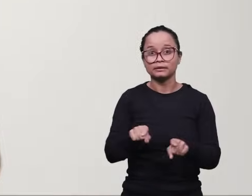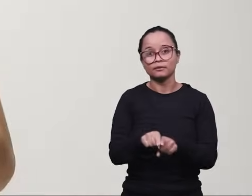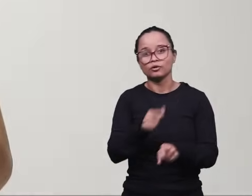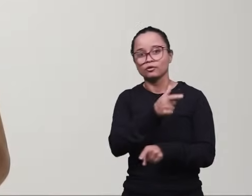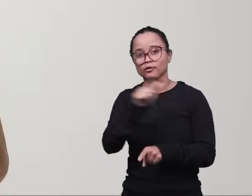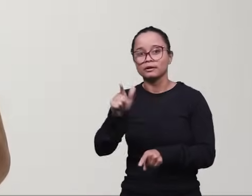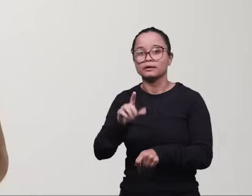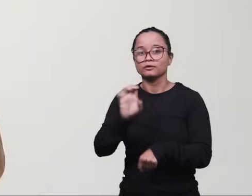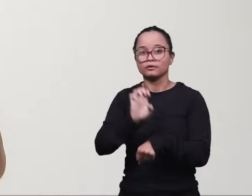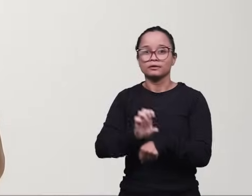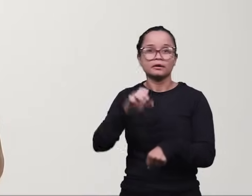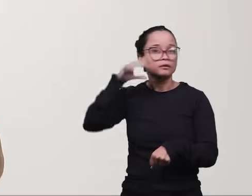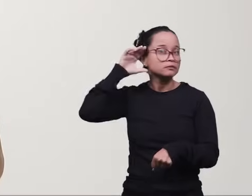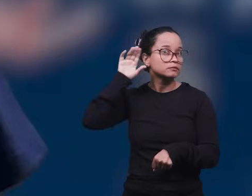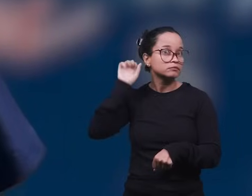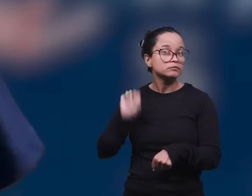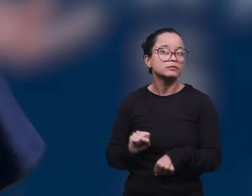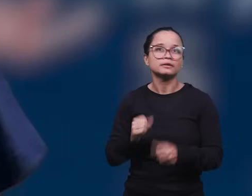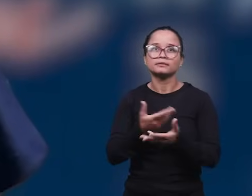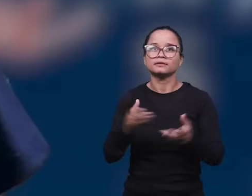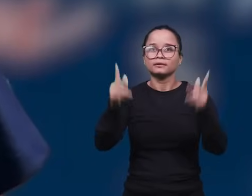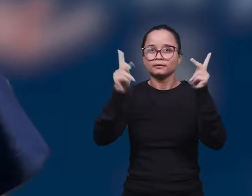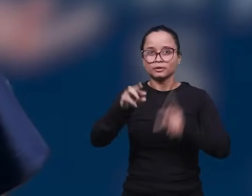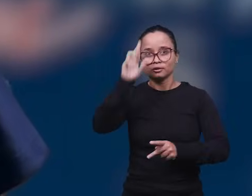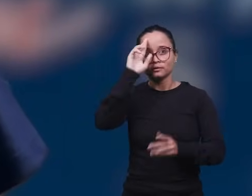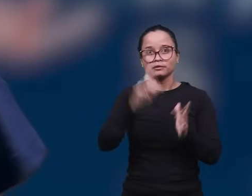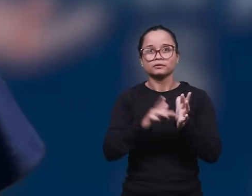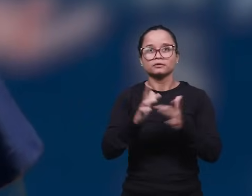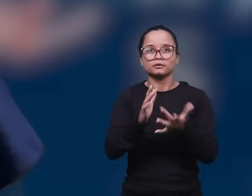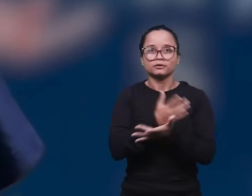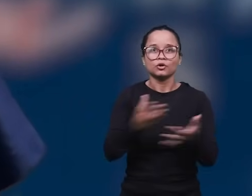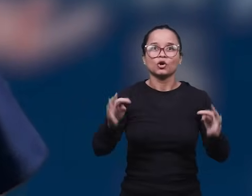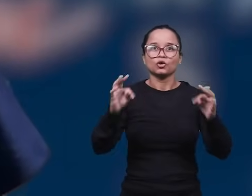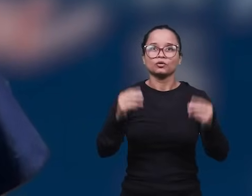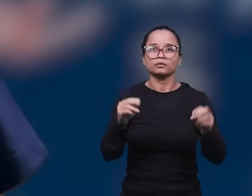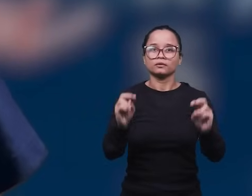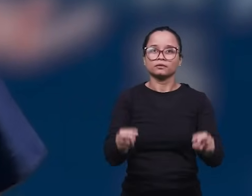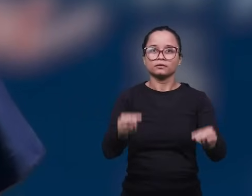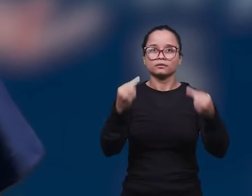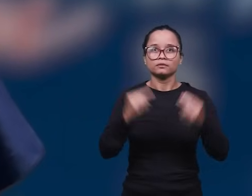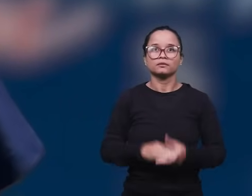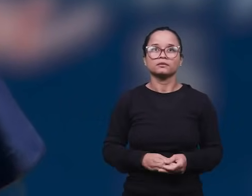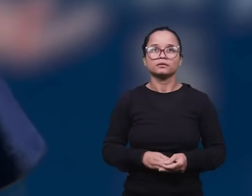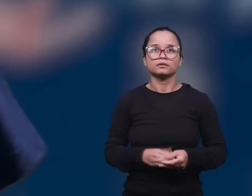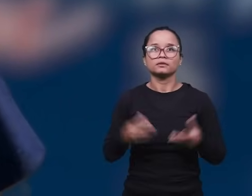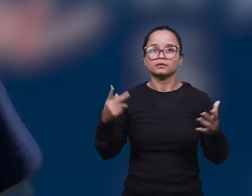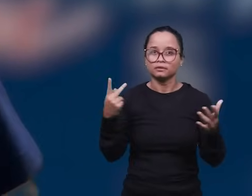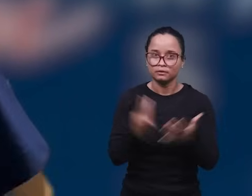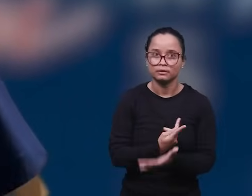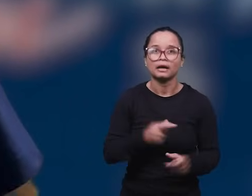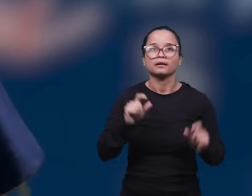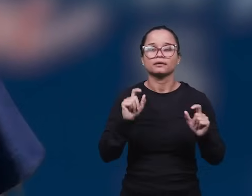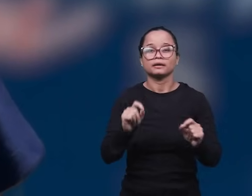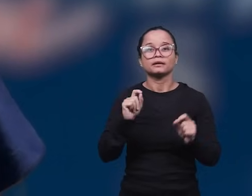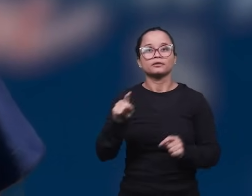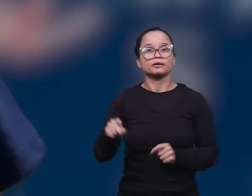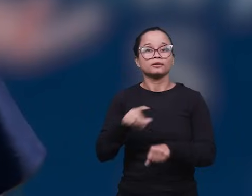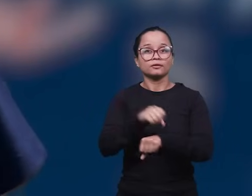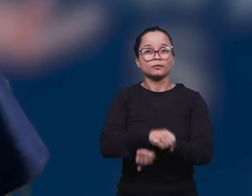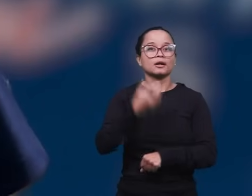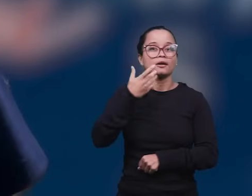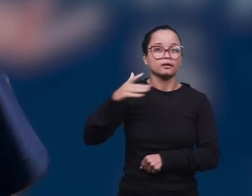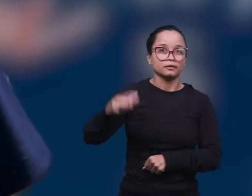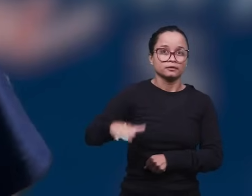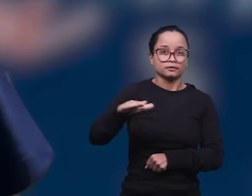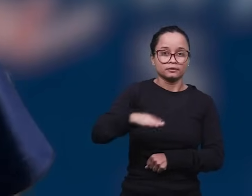Arenápolis, no estado do Mato Grosso. Pai Senhor Jesus, Rayane, e a todos que nos assistem. Aconteceu em Arenápolis